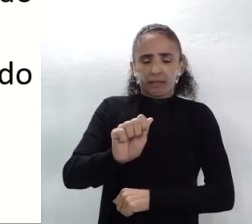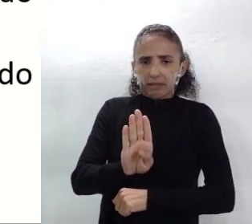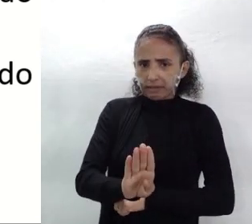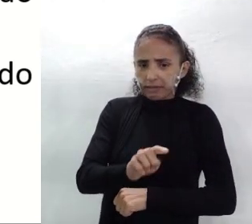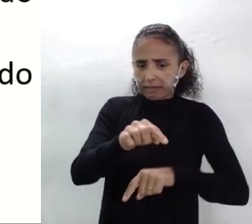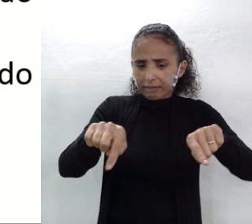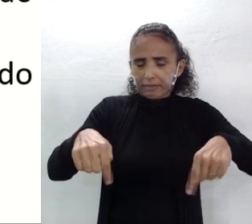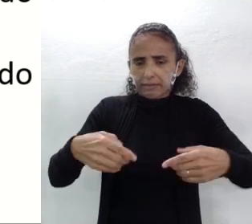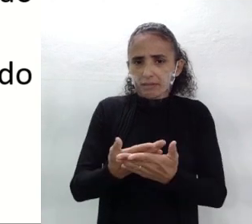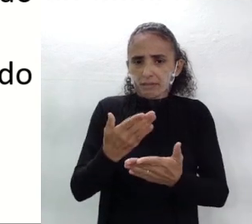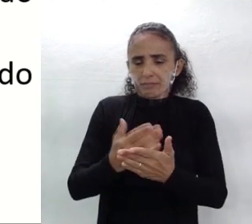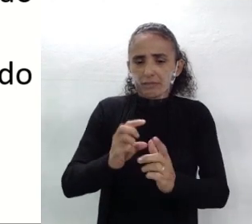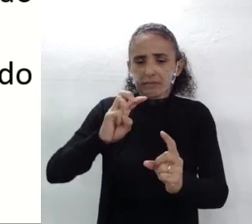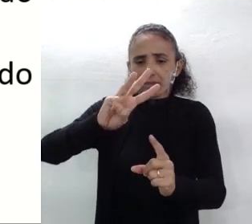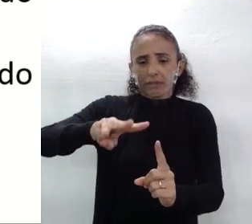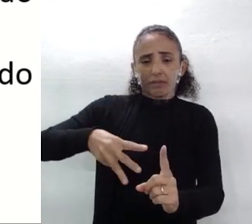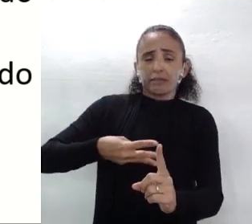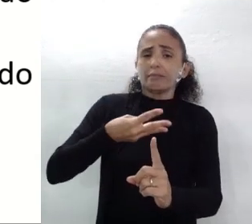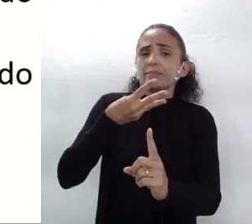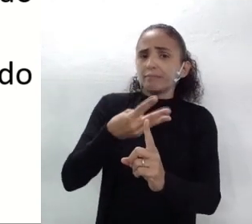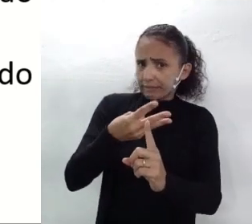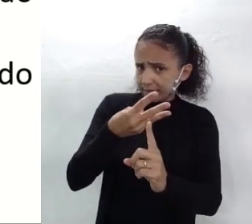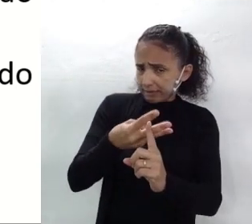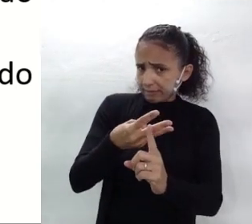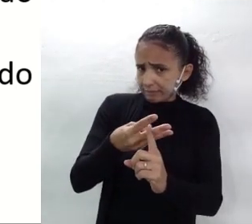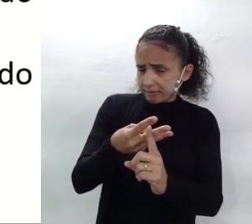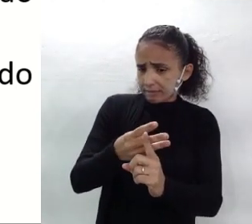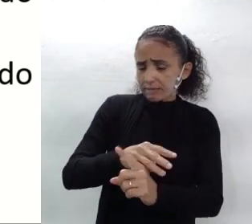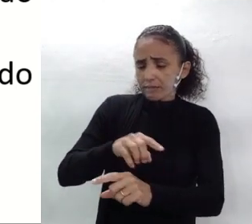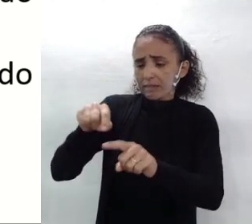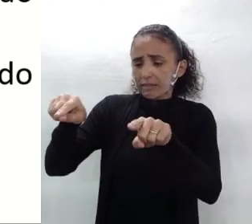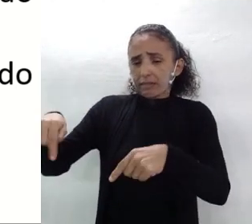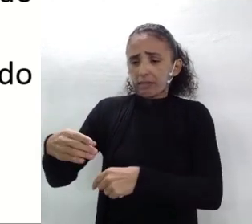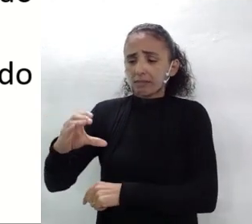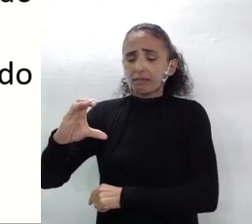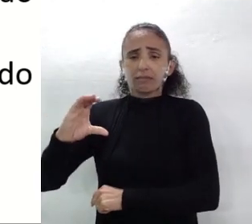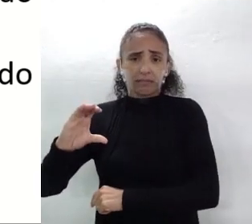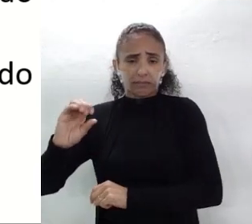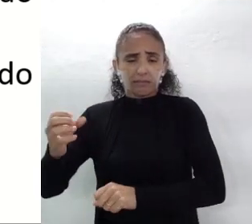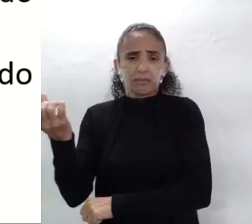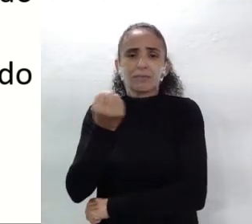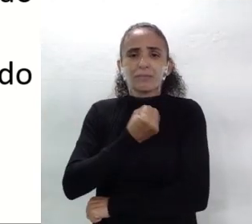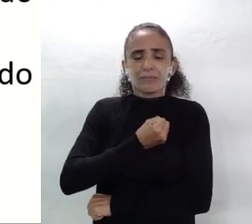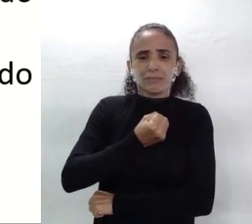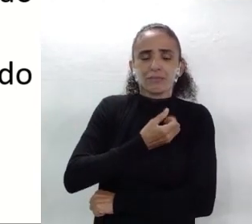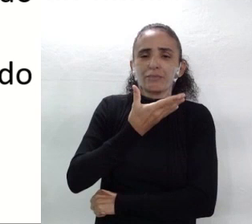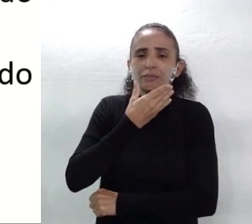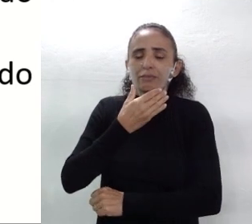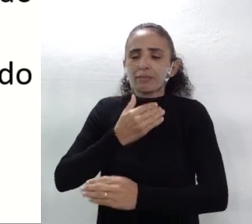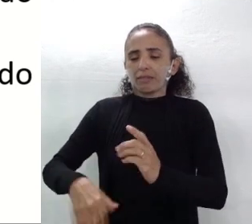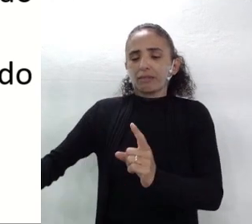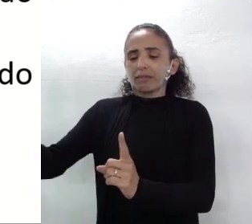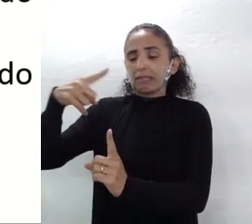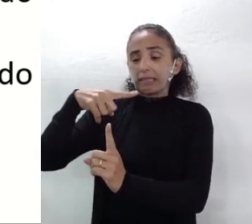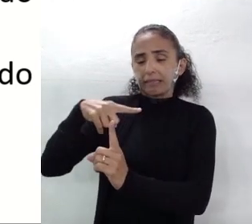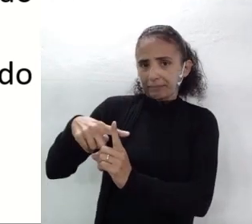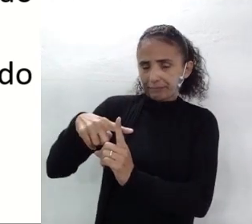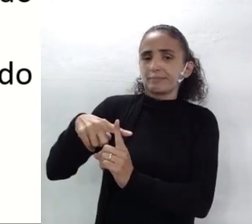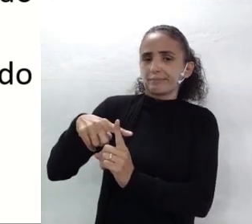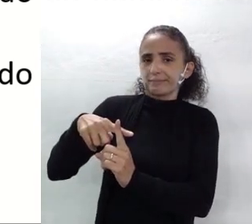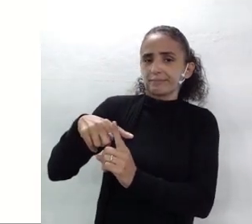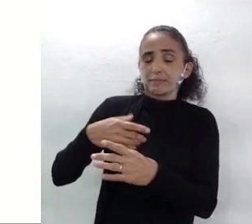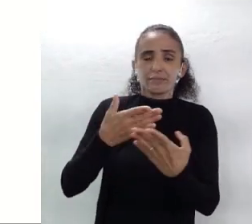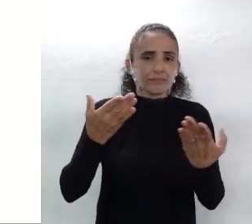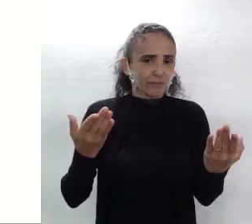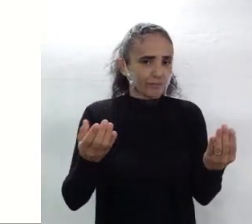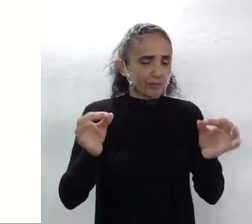B, há o triplo de meninos em relação ao número de meninas. Na turma C, o número de meninos é a metade do número de